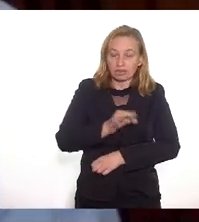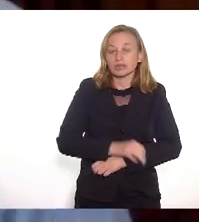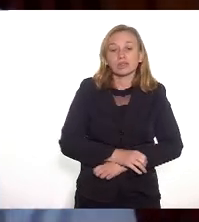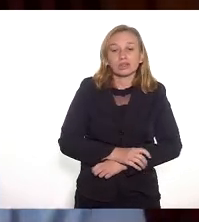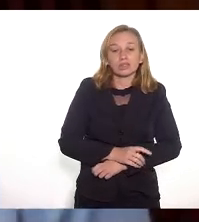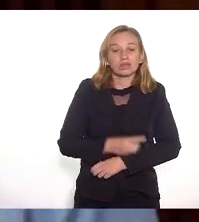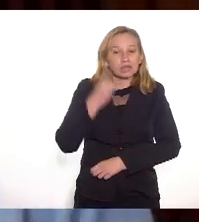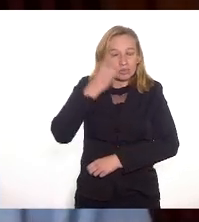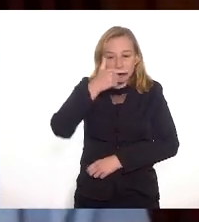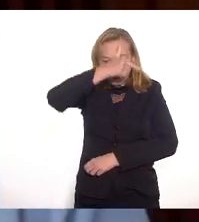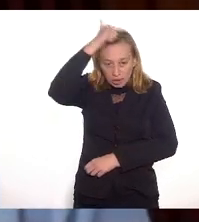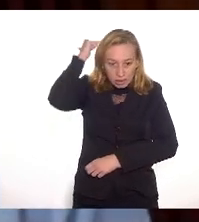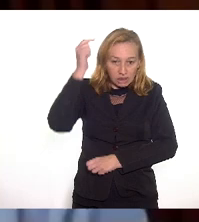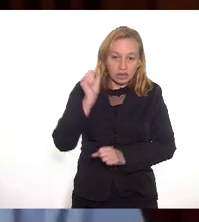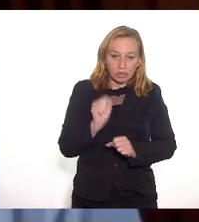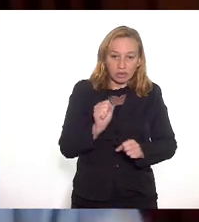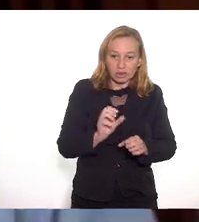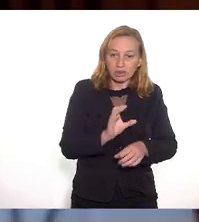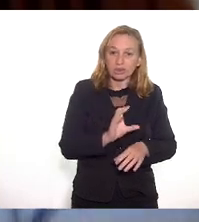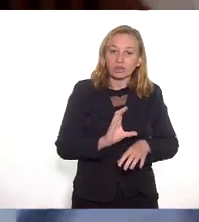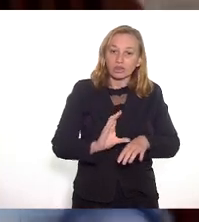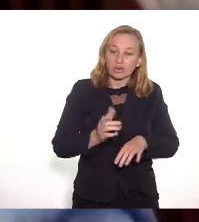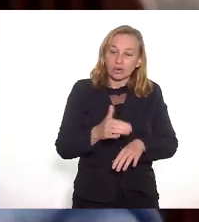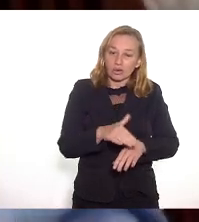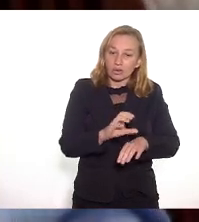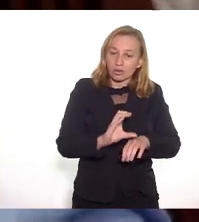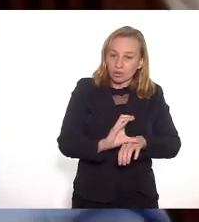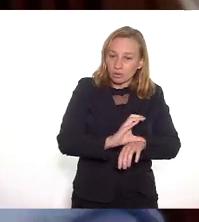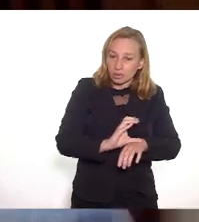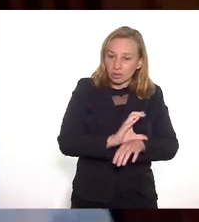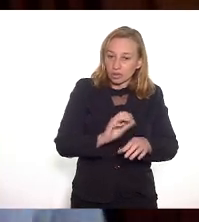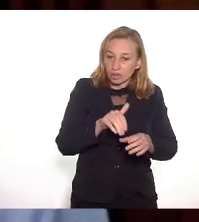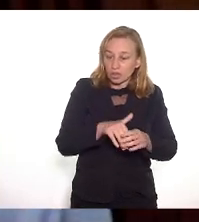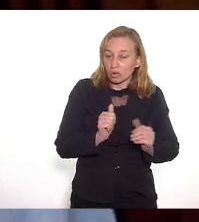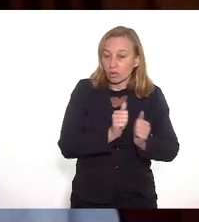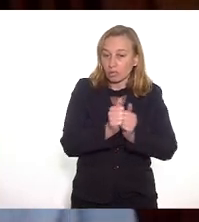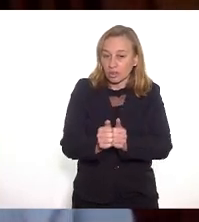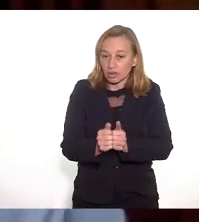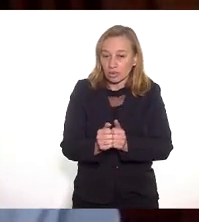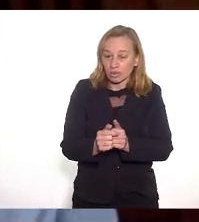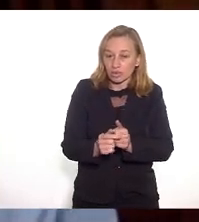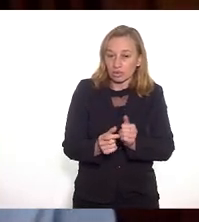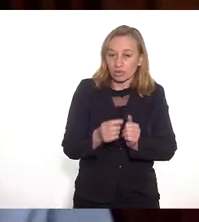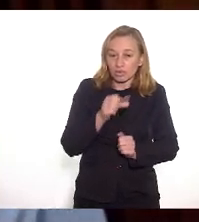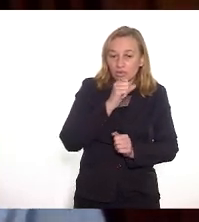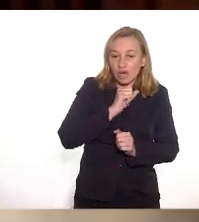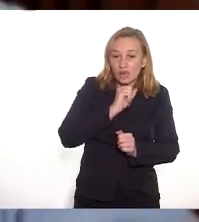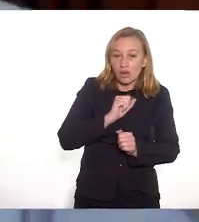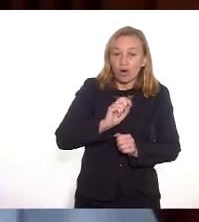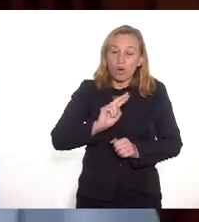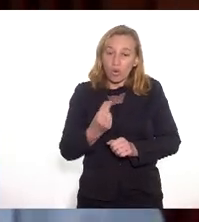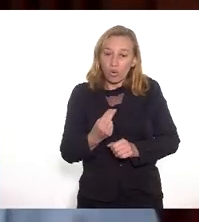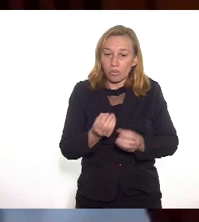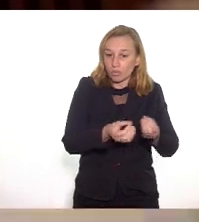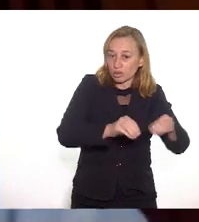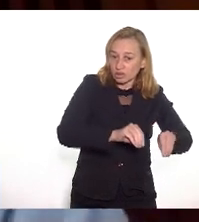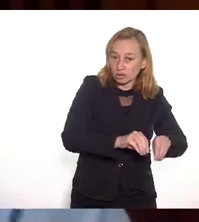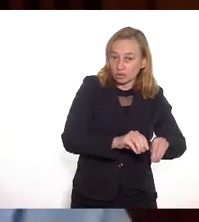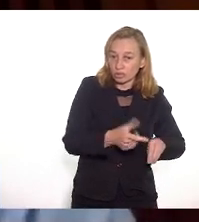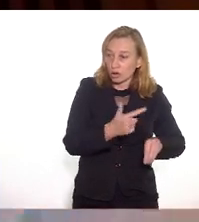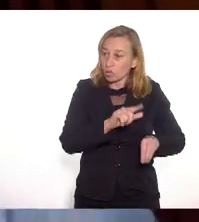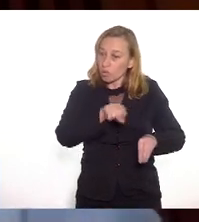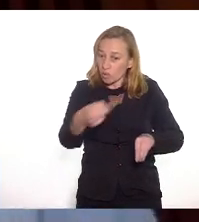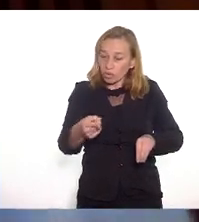Luiz pode fazer o voto pela inconstitucionalidade porque acompanha o anterior, ou pode dar o voto pela prejudicabilidade porque o outro é inconstitucional e